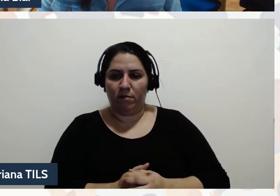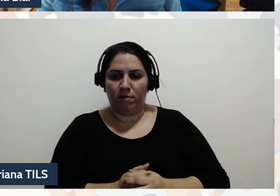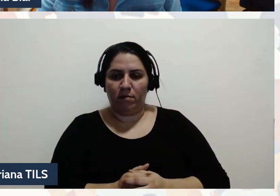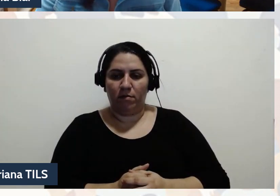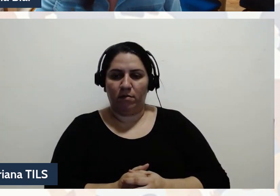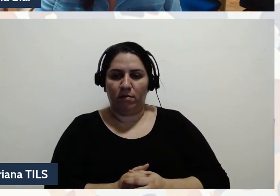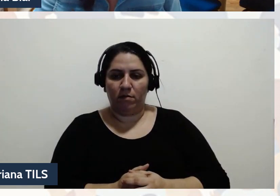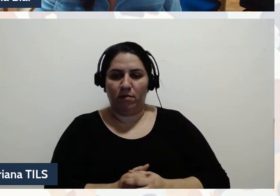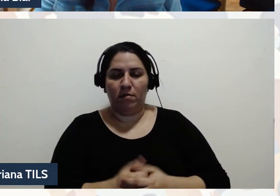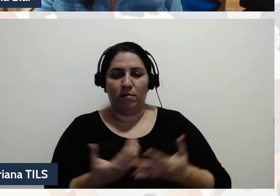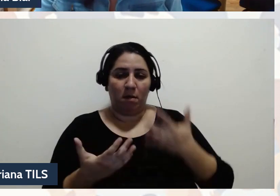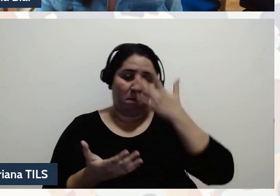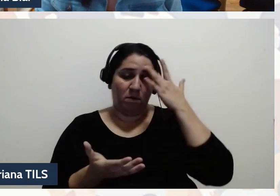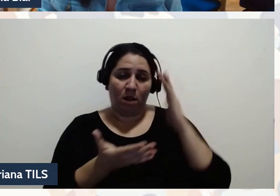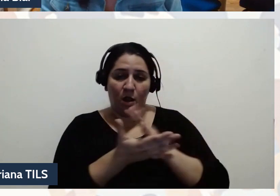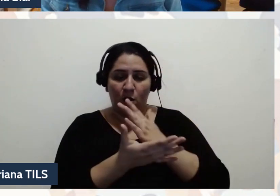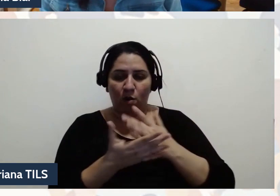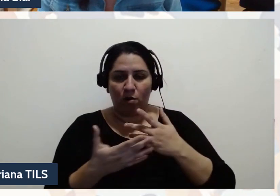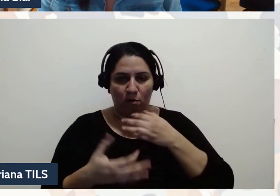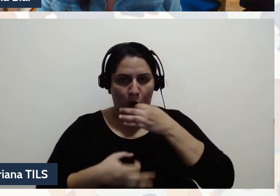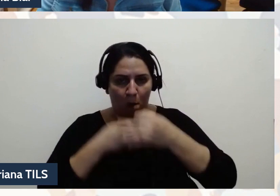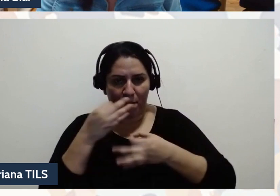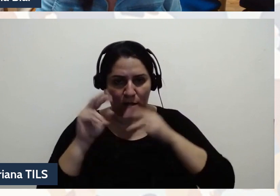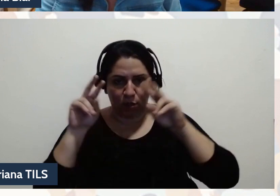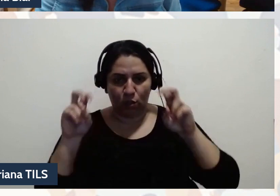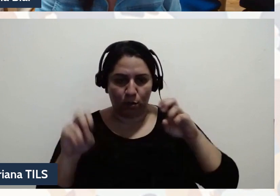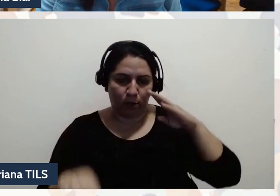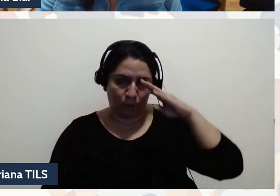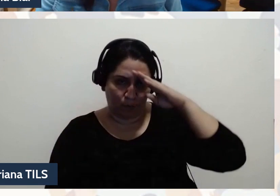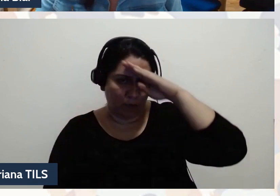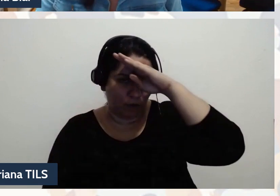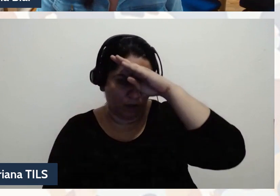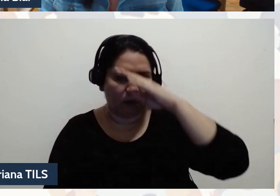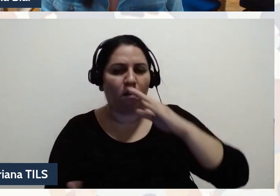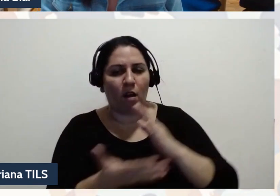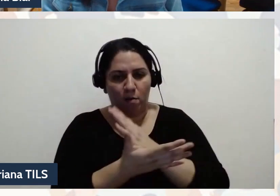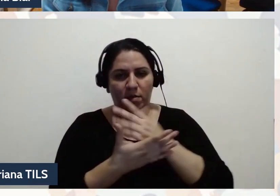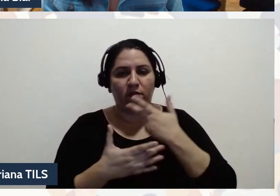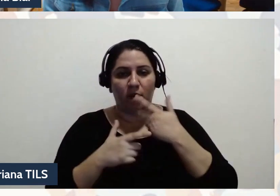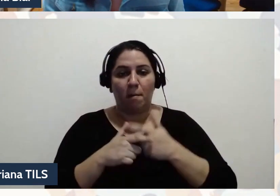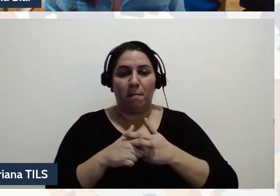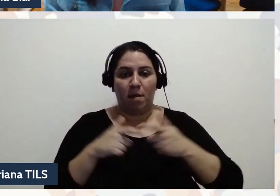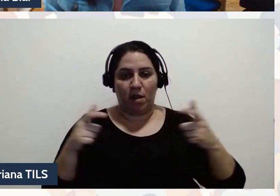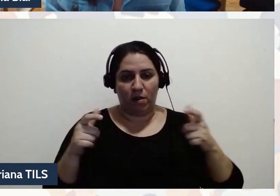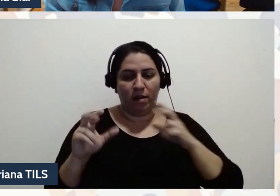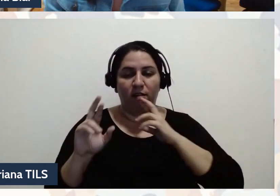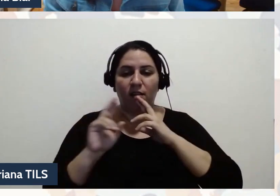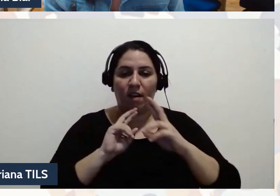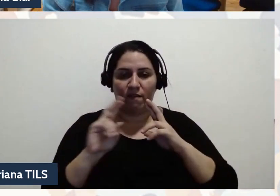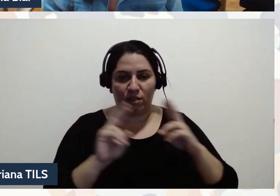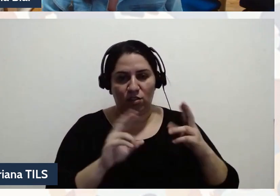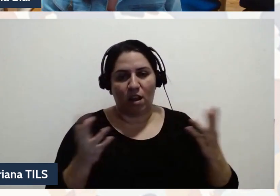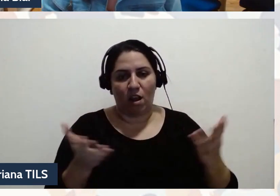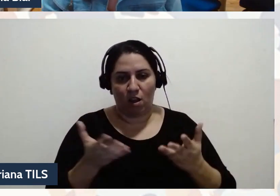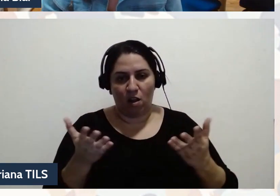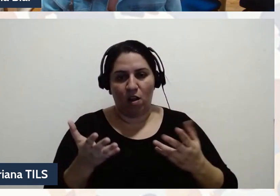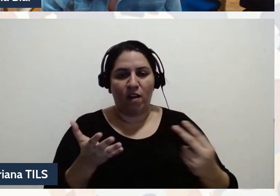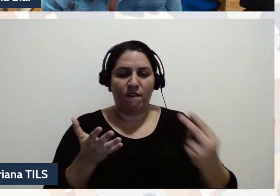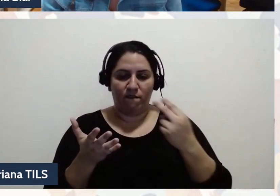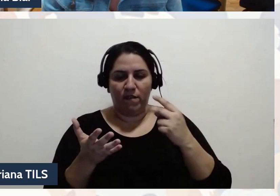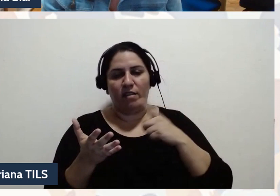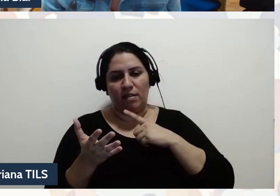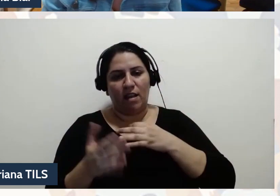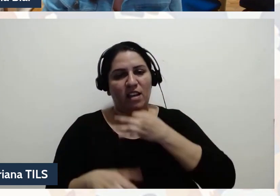comentam o Bolsonaro. Comentam. A maioria que eu entrevistei até o momento tem uma visão crítica,